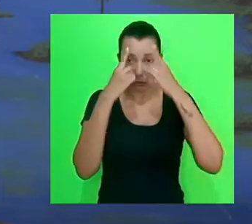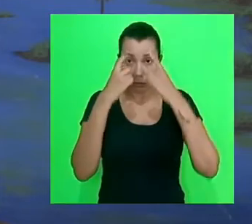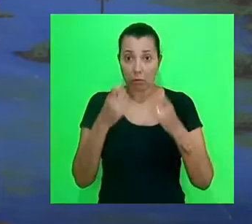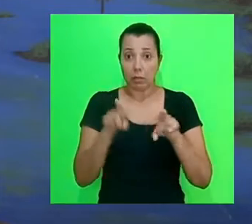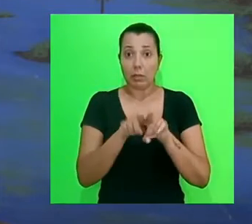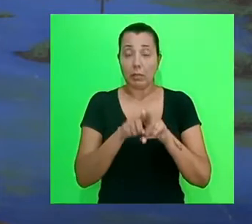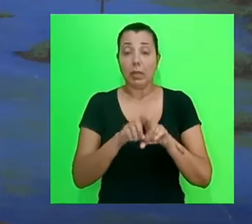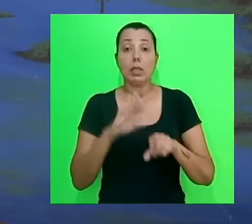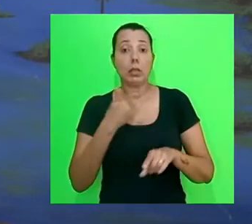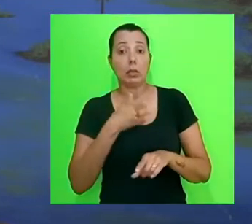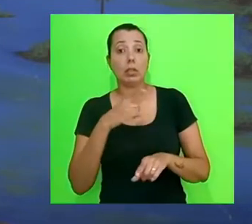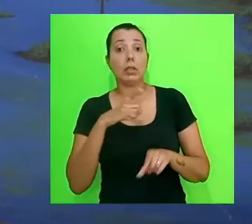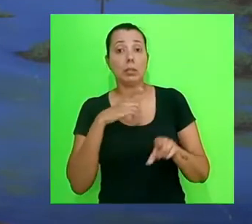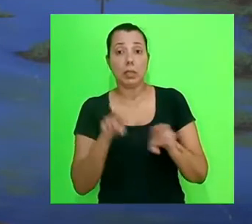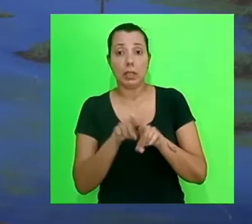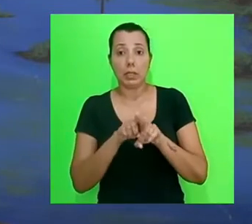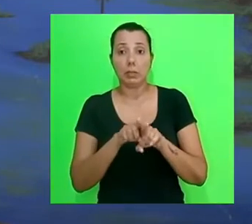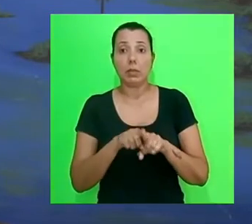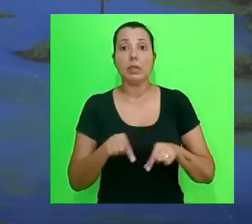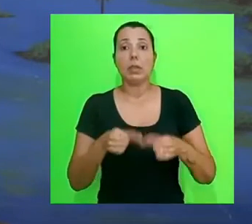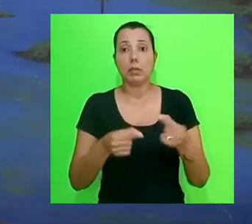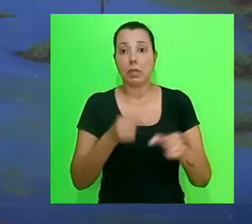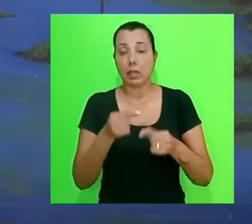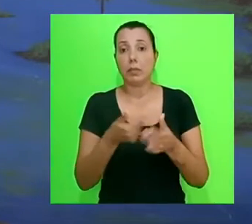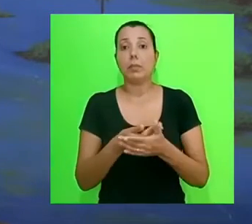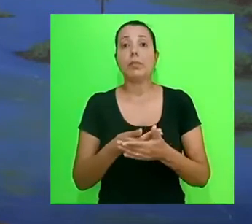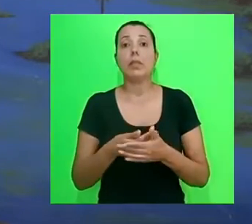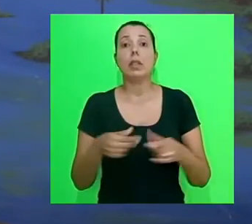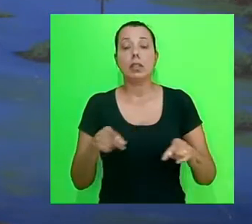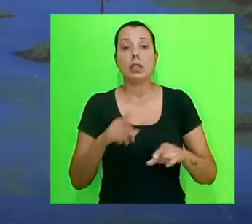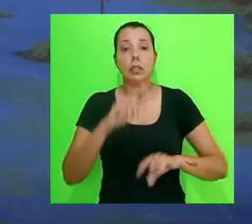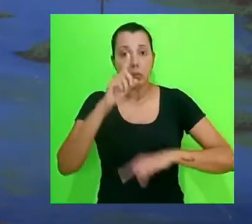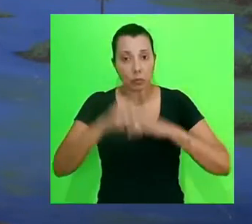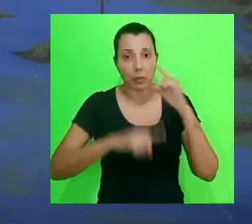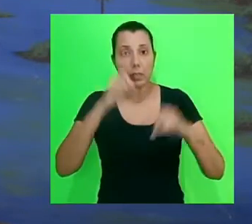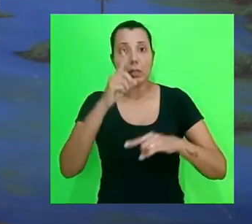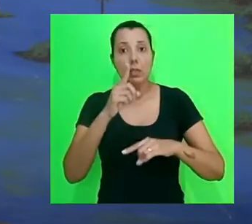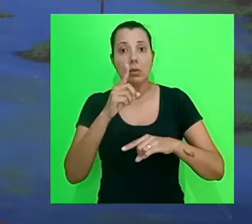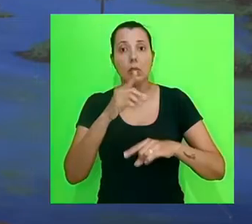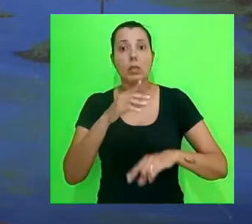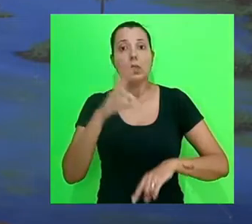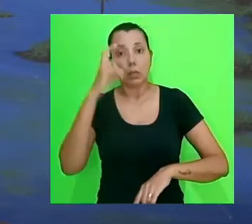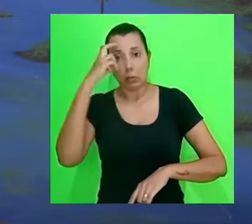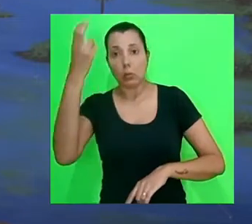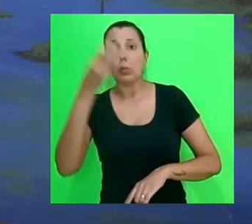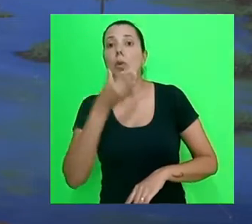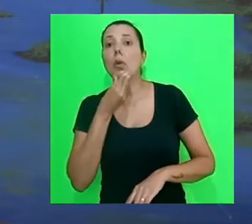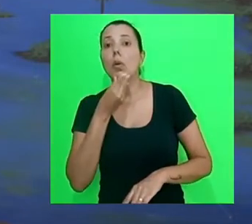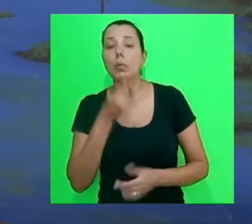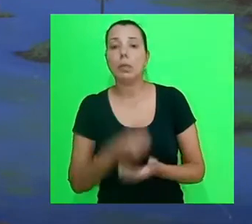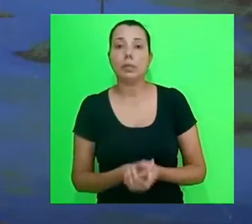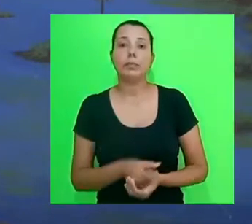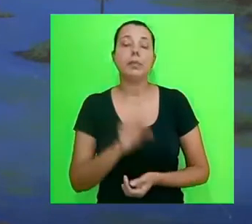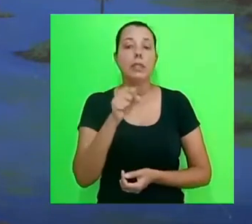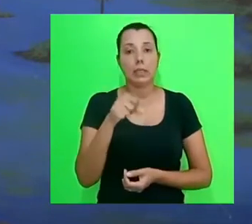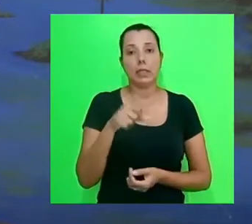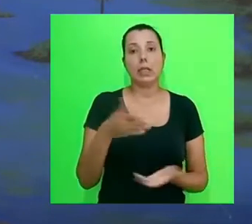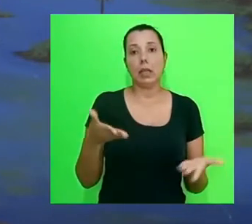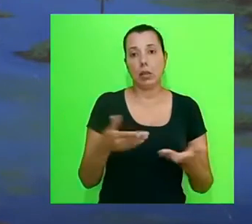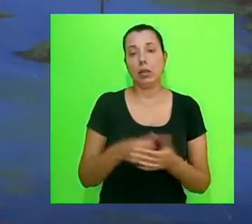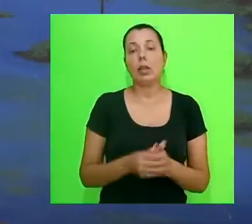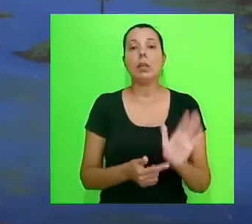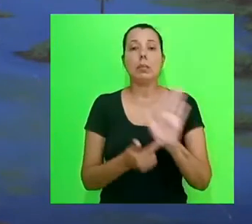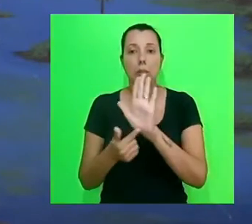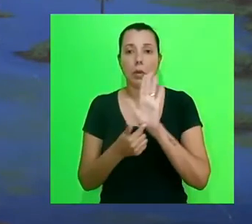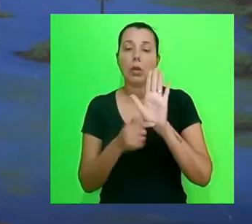está convivendo diariamente, quase que 24 horas do dia com o agressor. Como a gente pode afastar essa